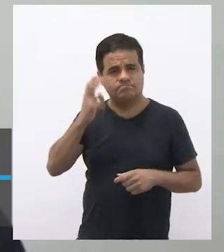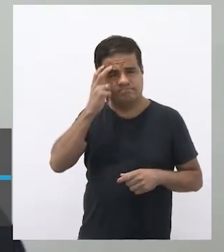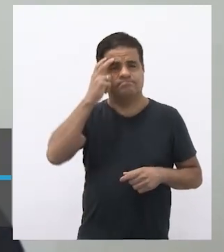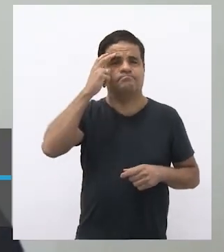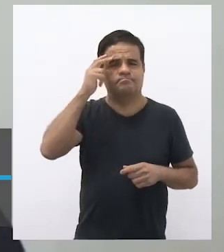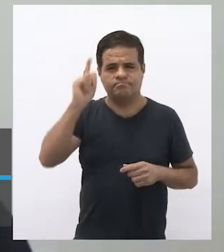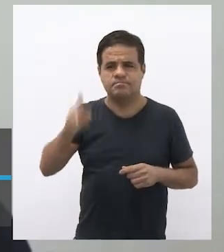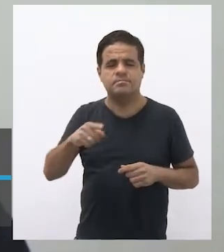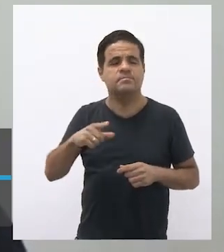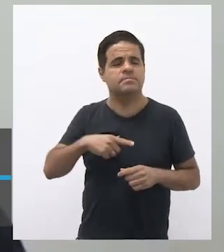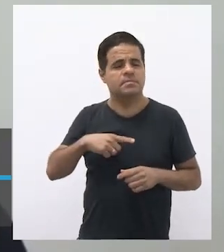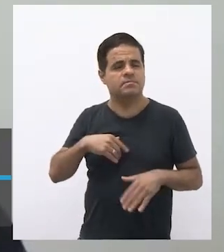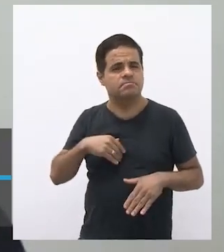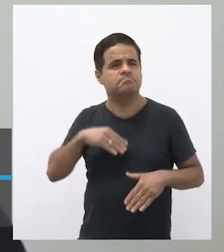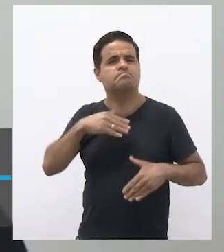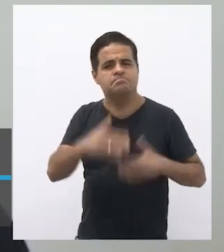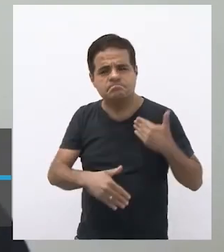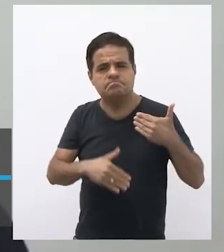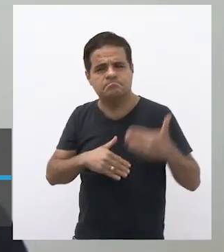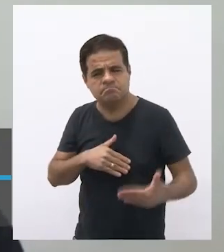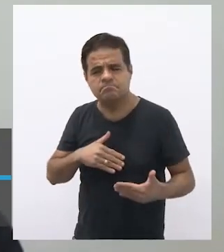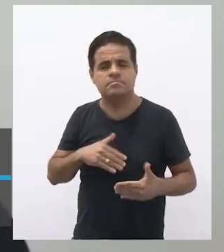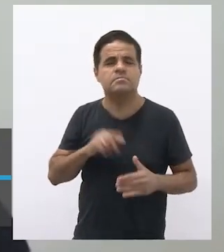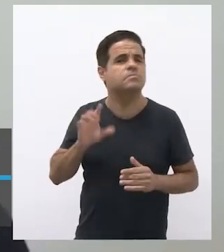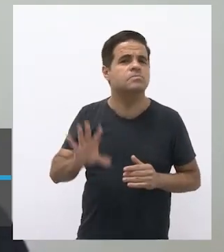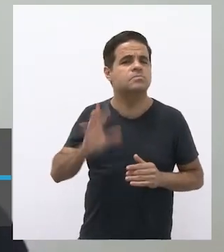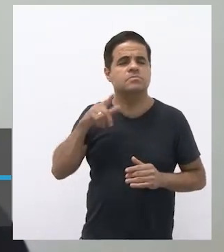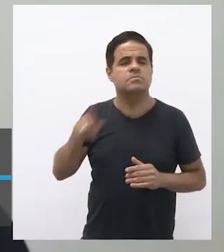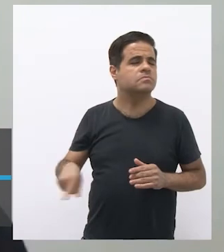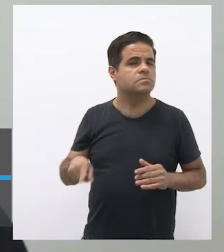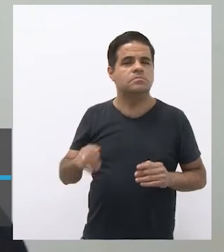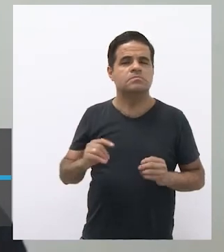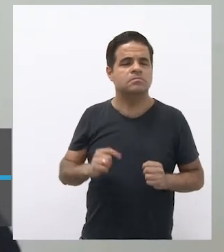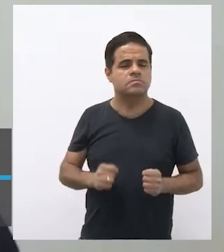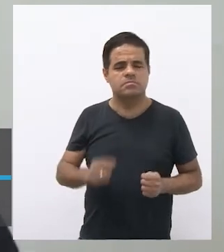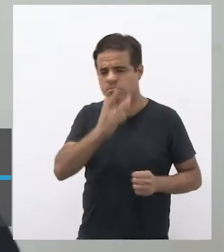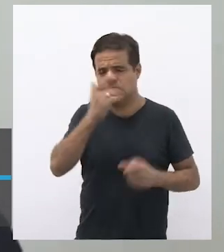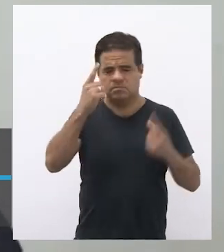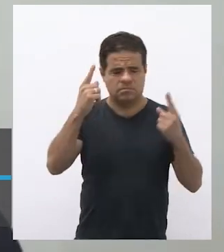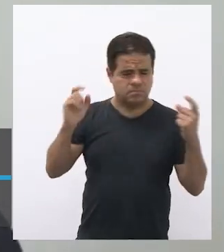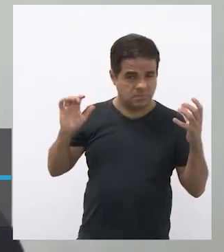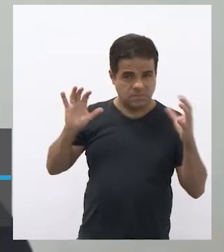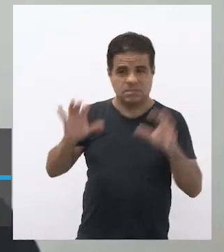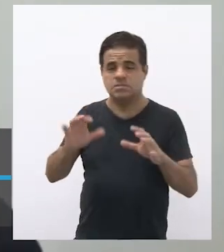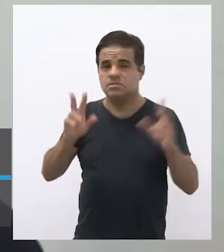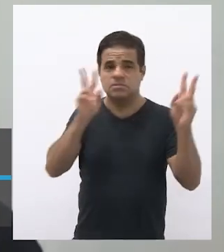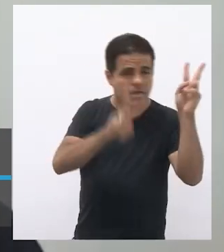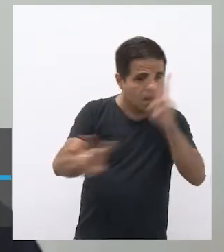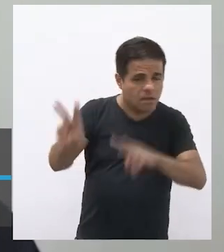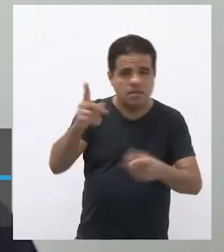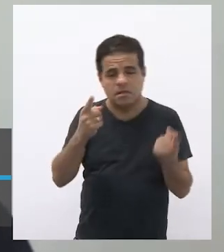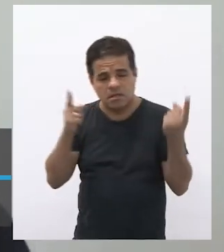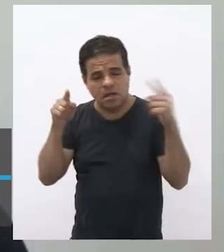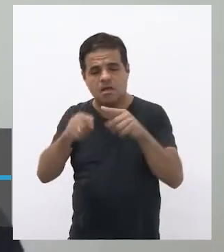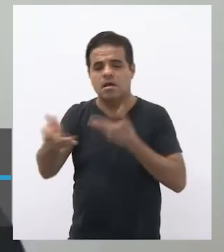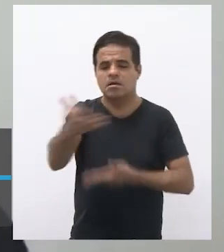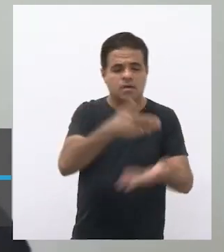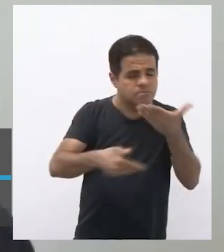em razão da sobrecarga do sistema de saúde, né, em que as mulheres enfrentam especificamente problemas